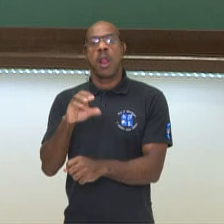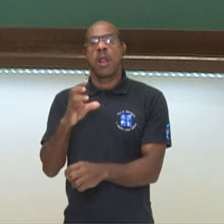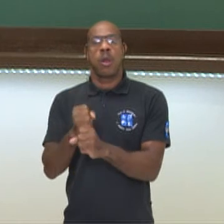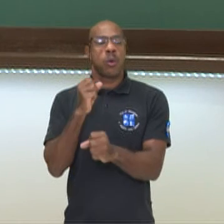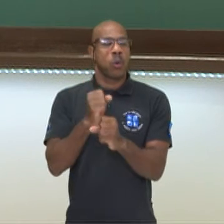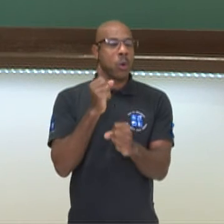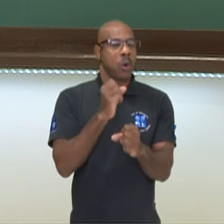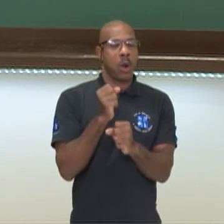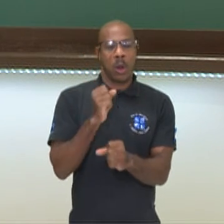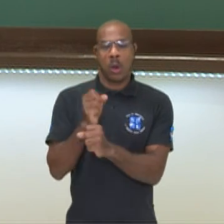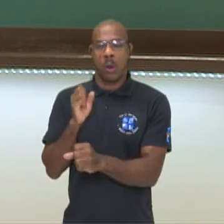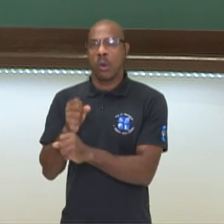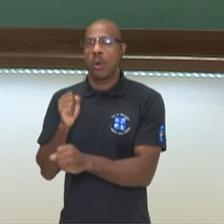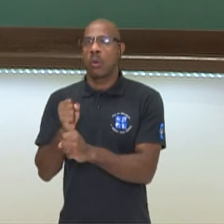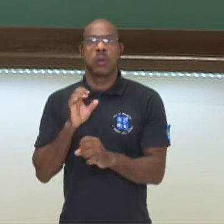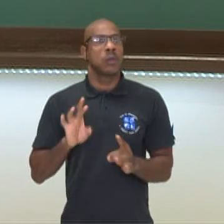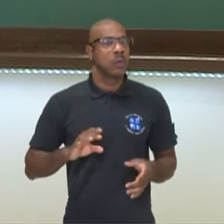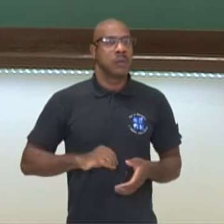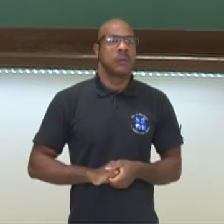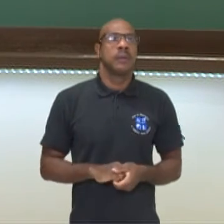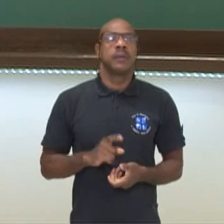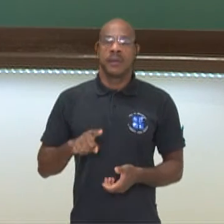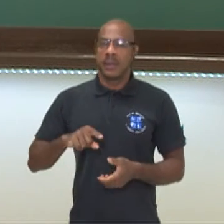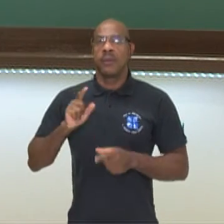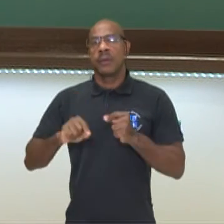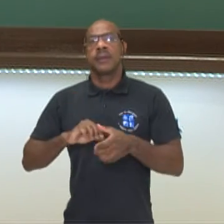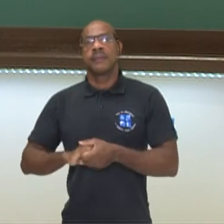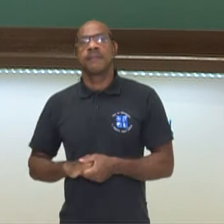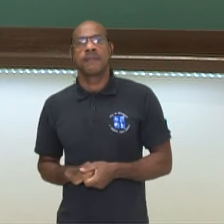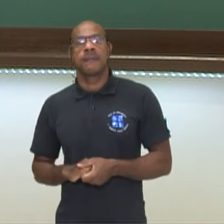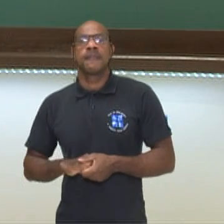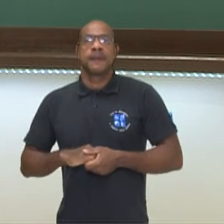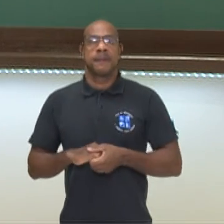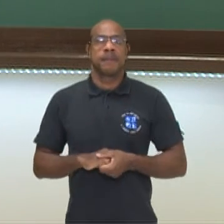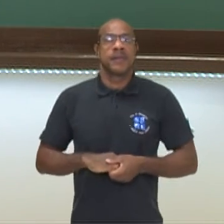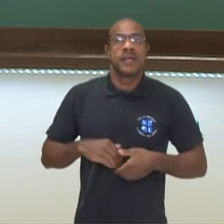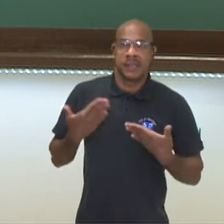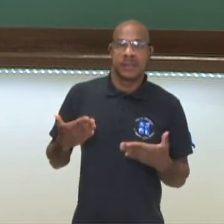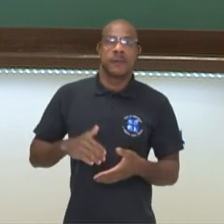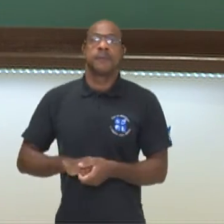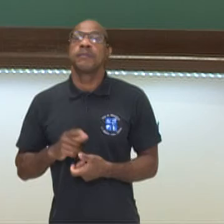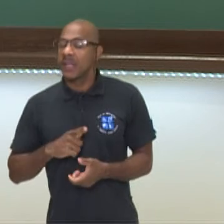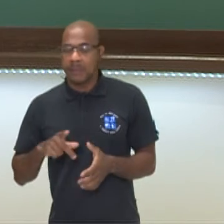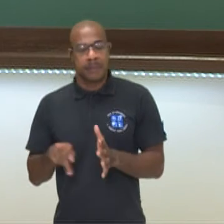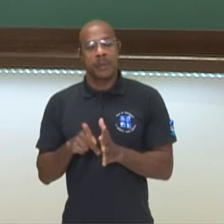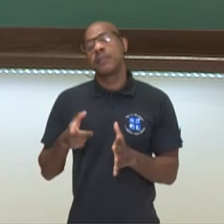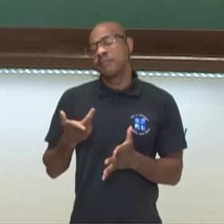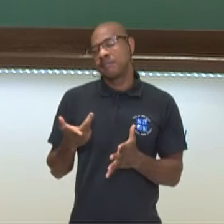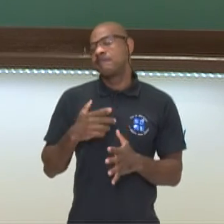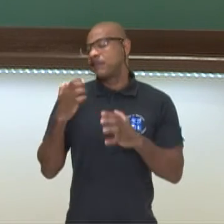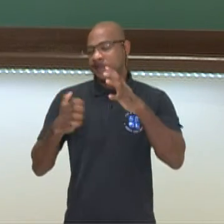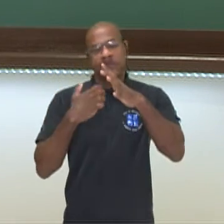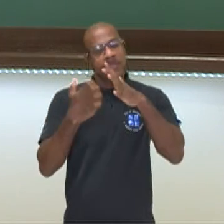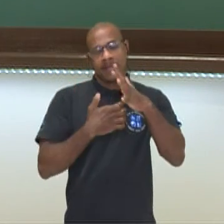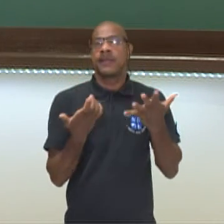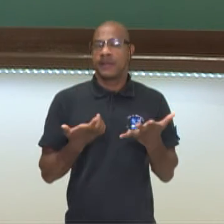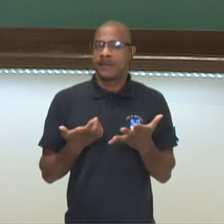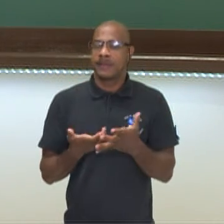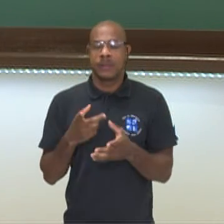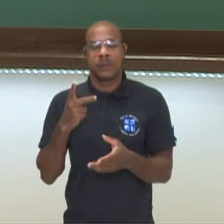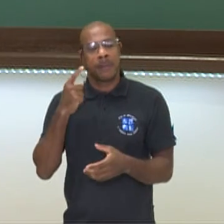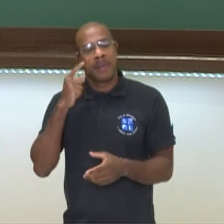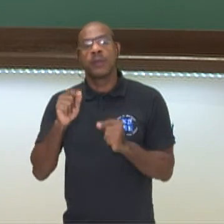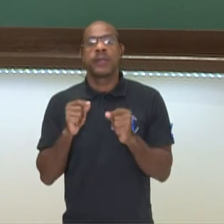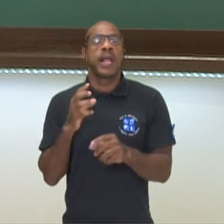do liberalismo econômico. Né? Uma perspectiva de um Estado, de uma perspectiva empresarial do Estado, promovendo uma questão de